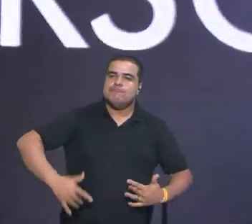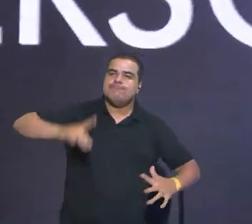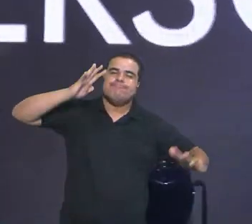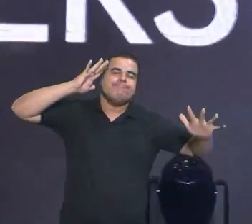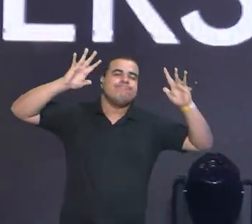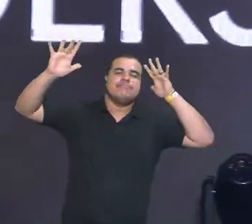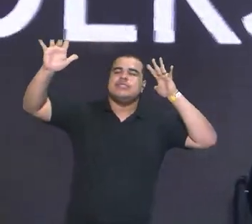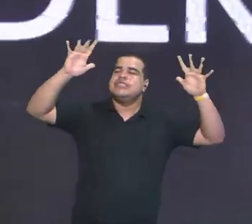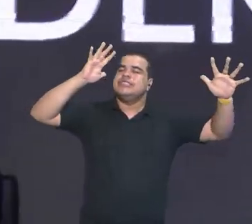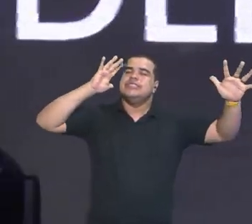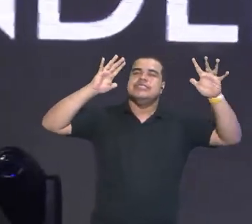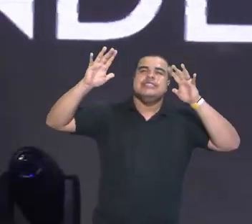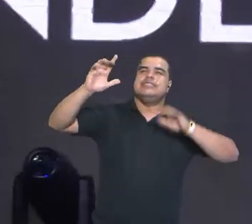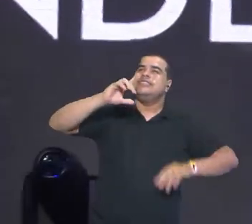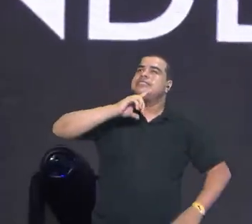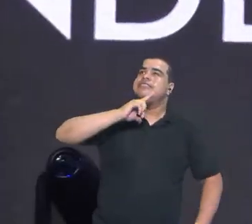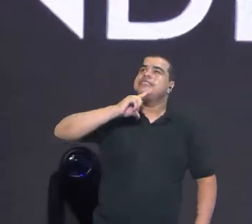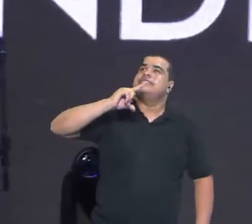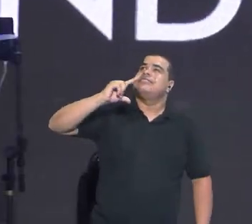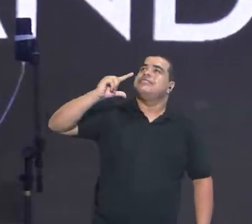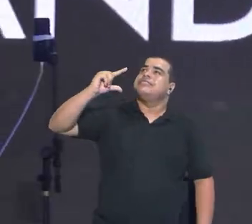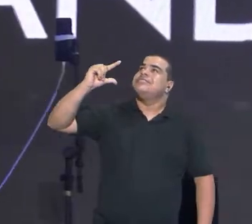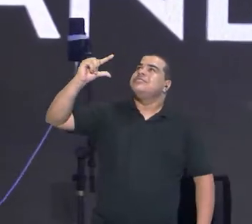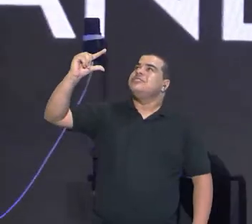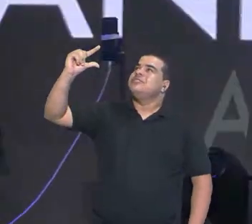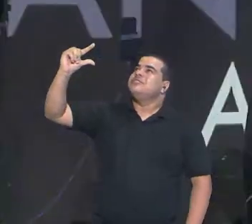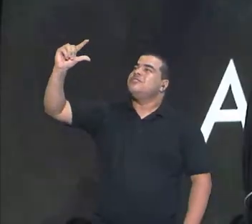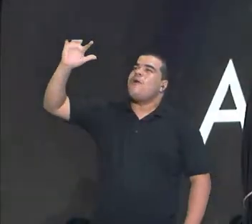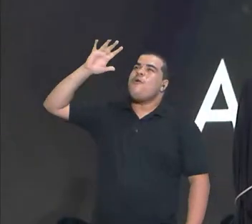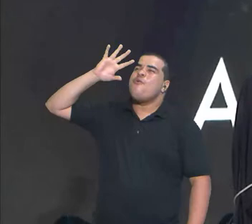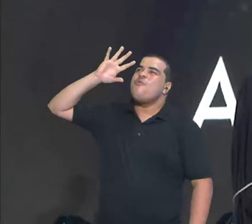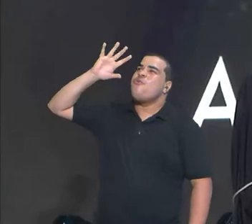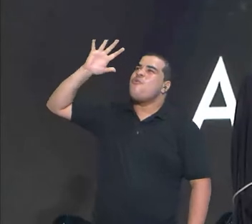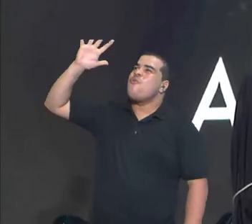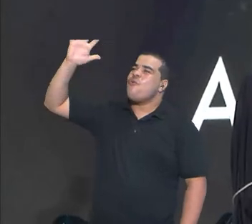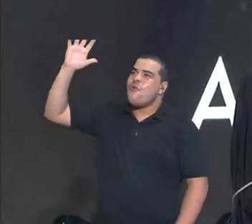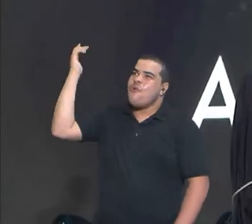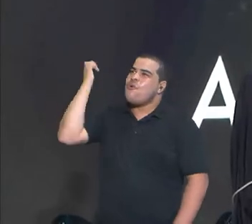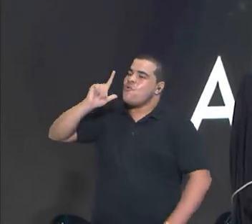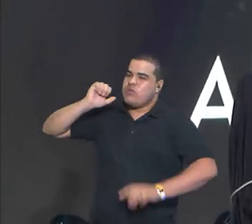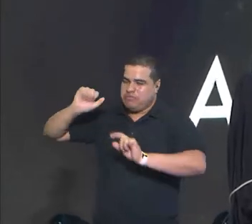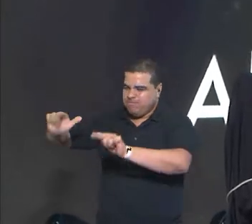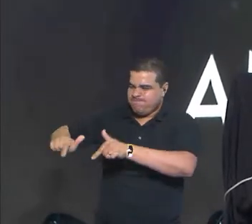ela me leva a outra de imensa